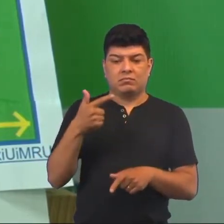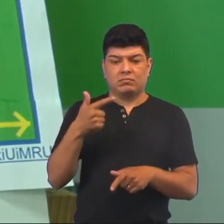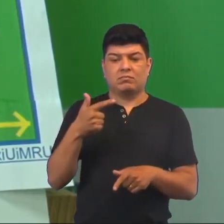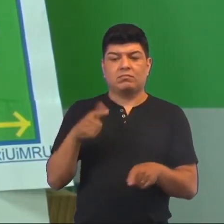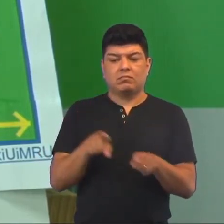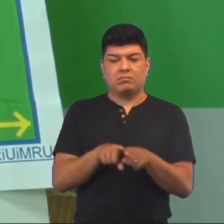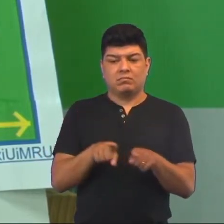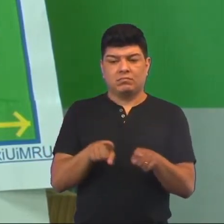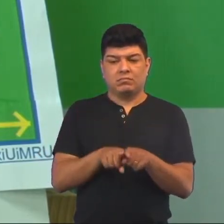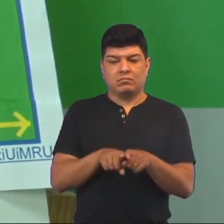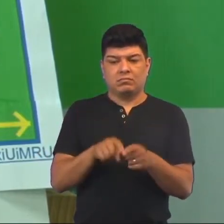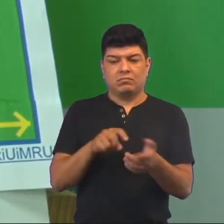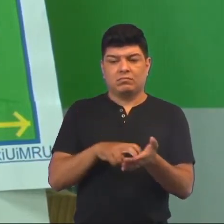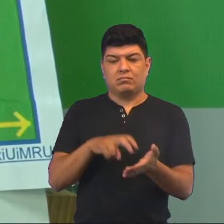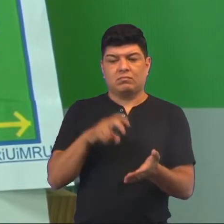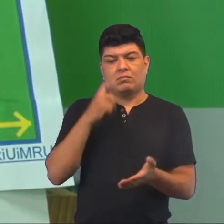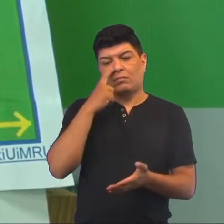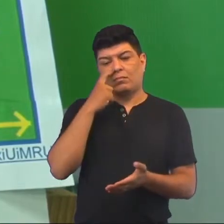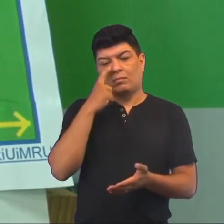meio-dia,